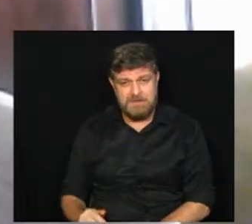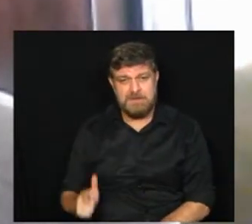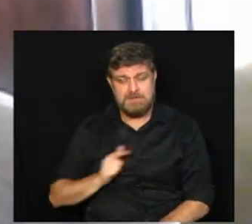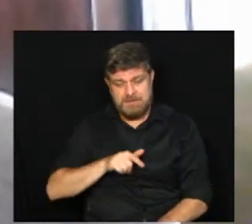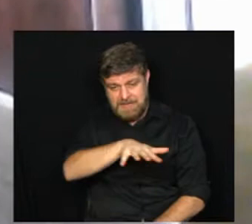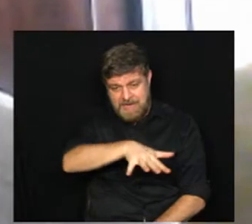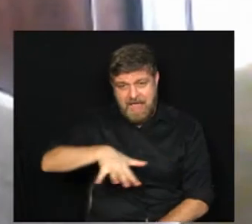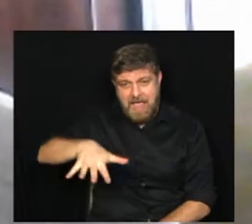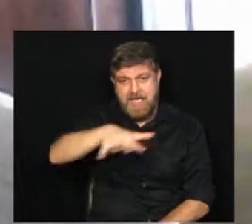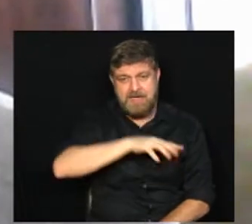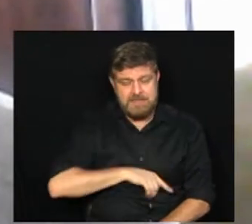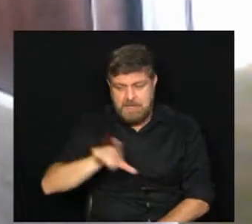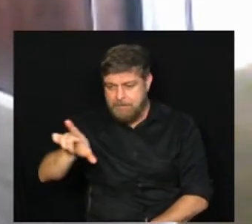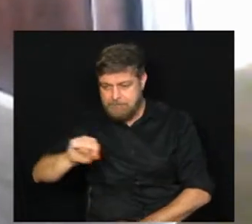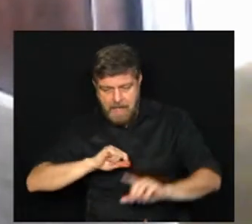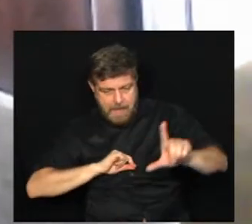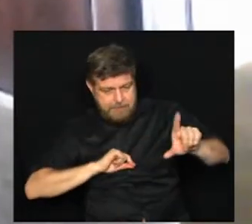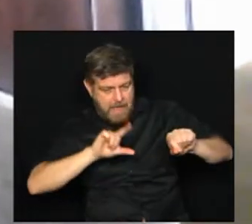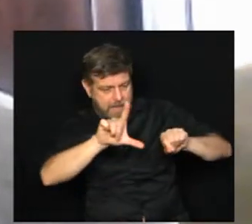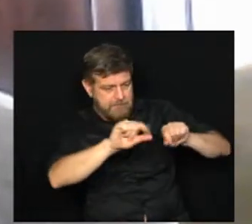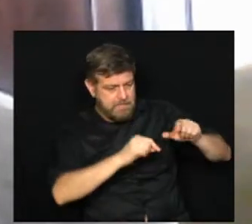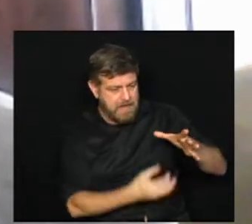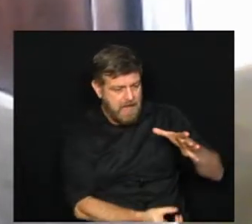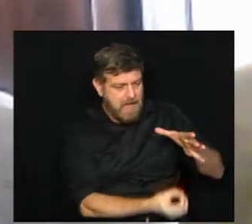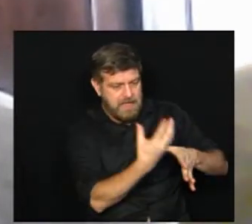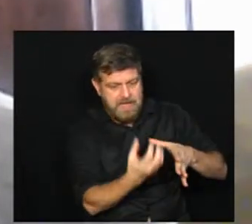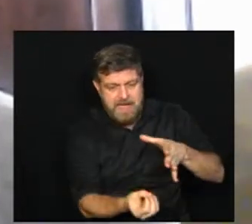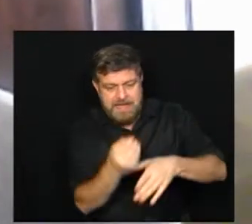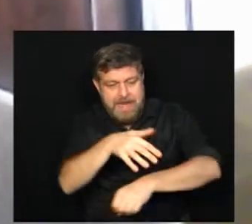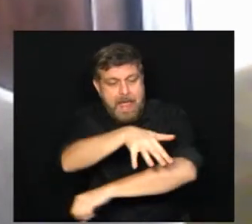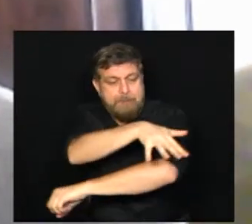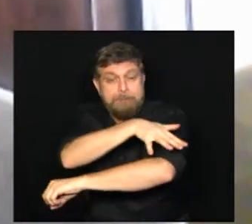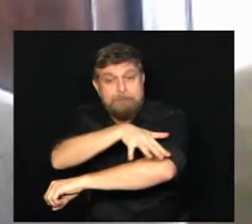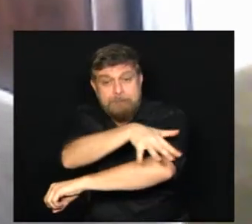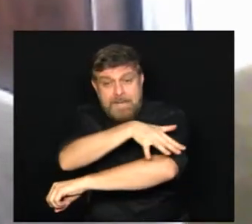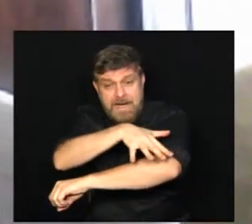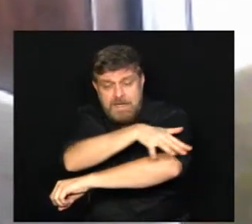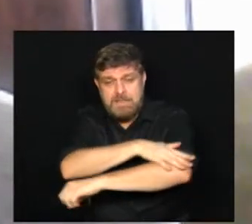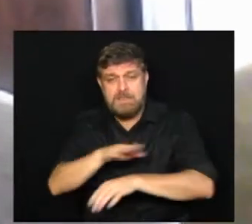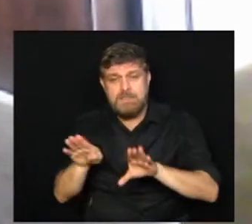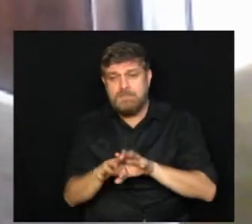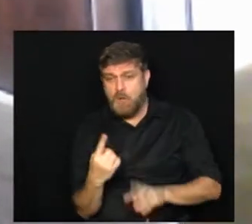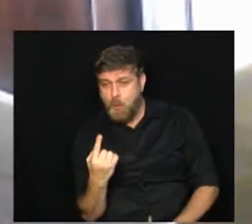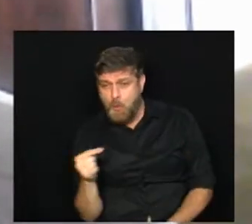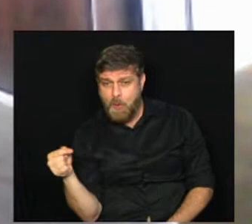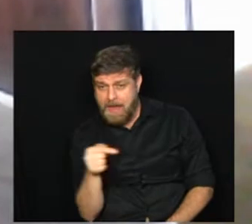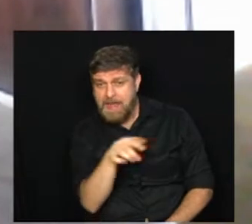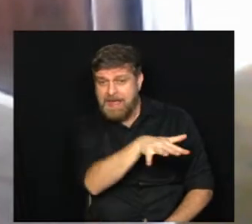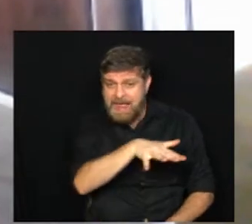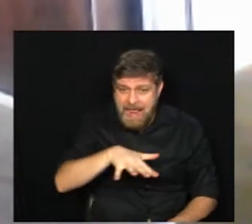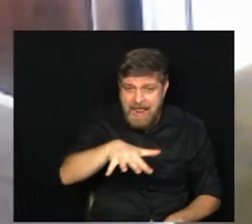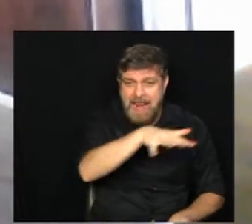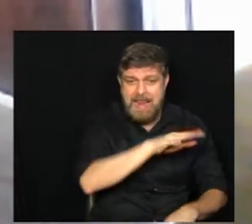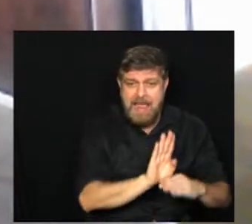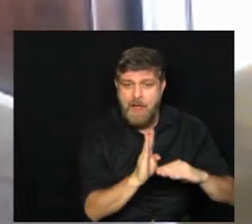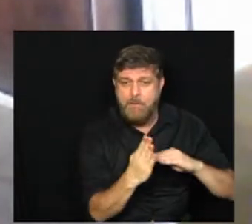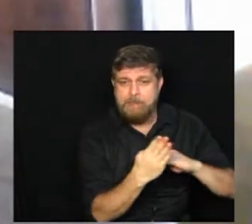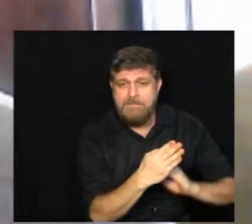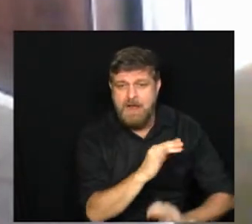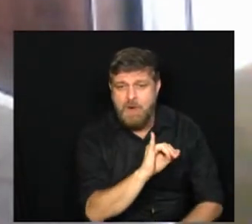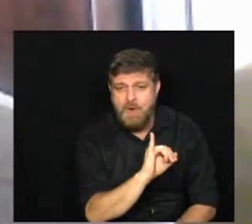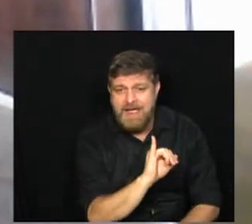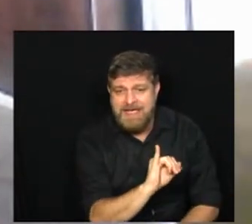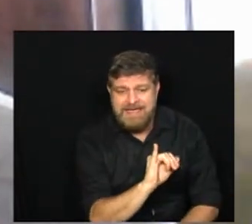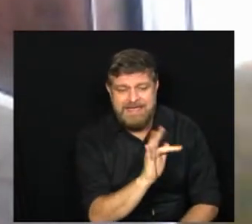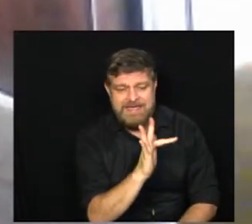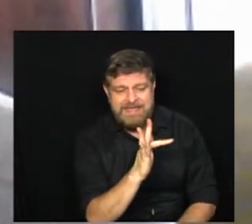territórios delimitados para implantação de futuros parques, e um deles era na região do Itajaí, então foi o nosso ponto de